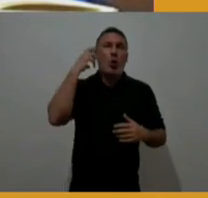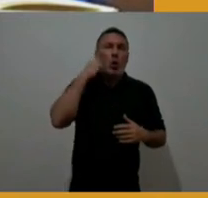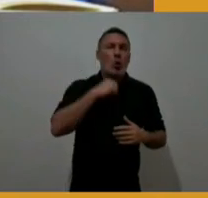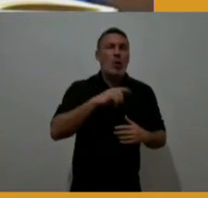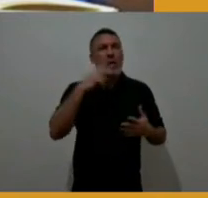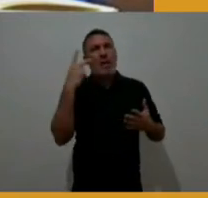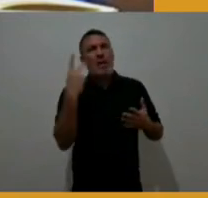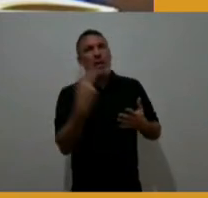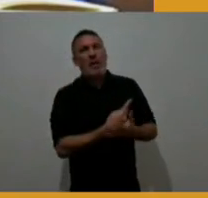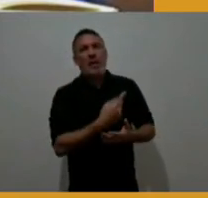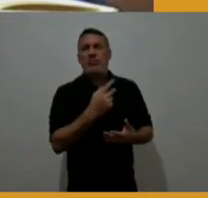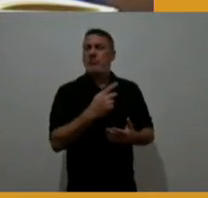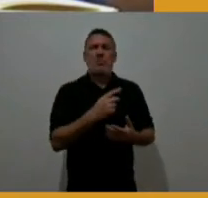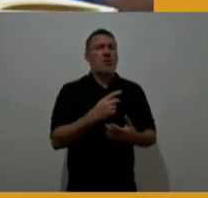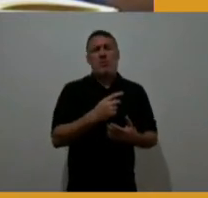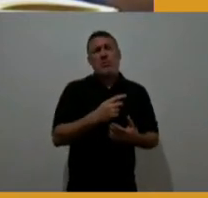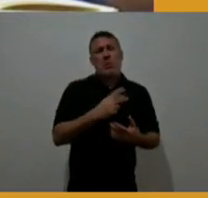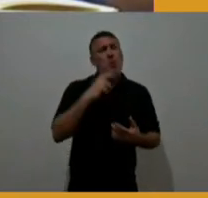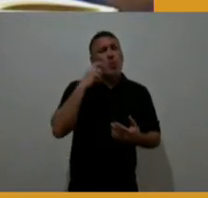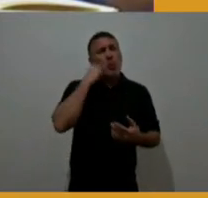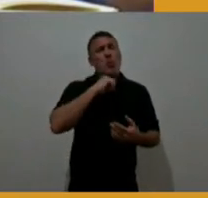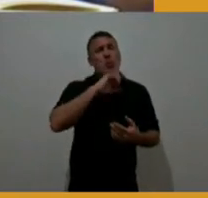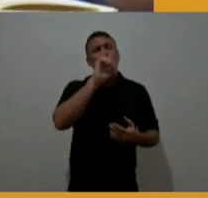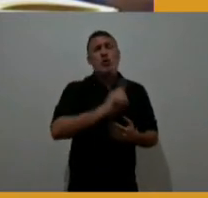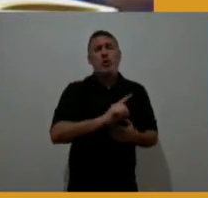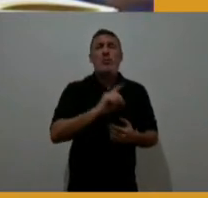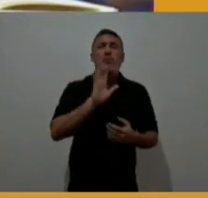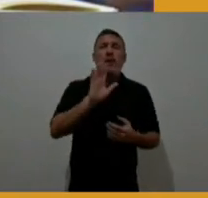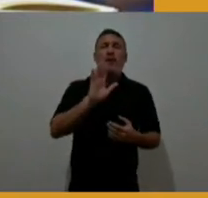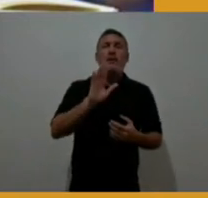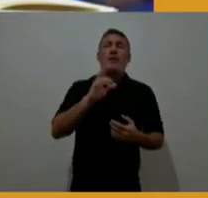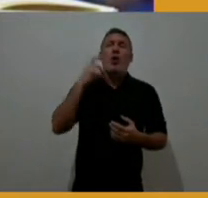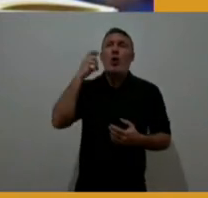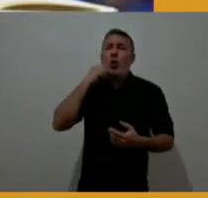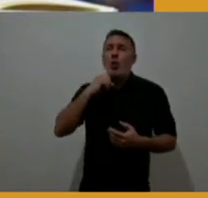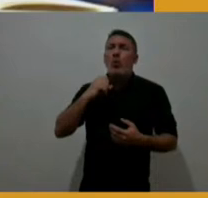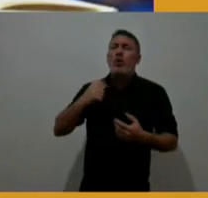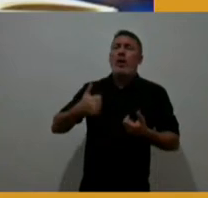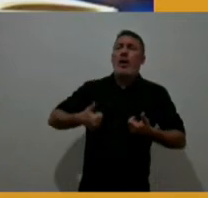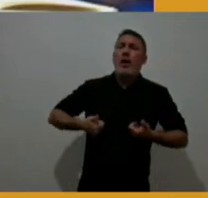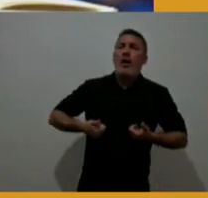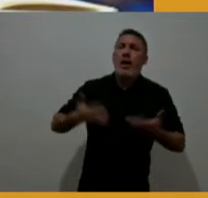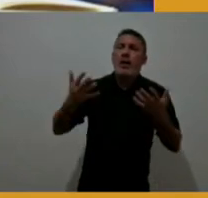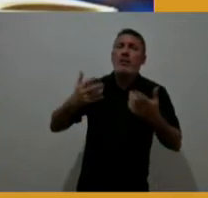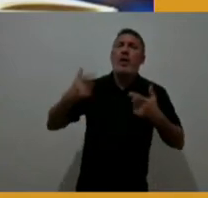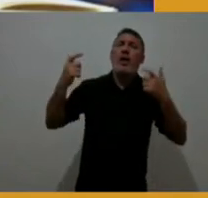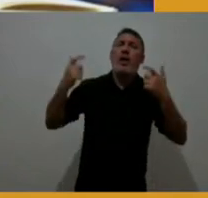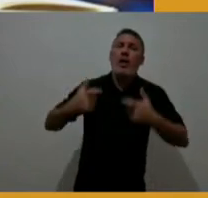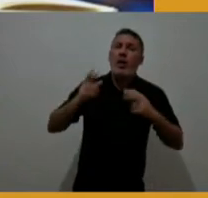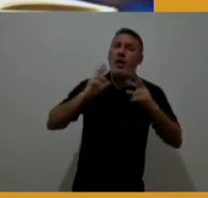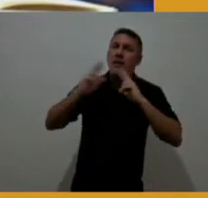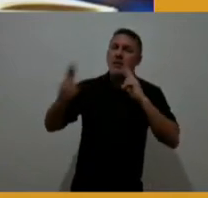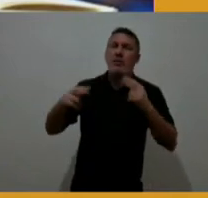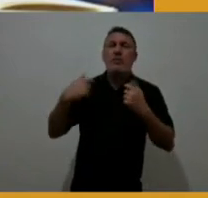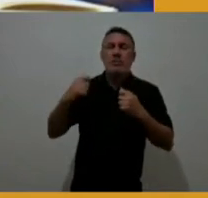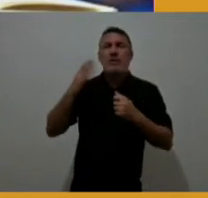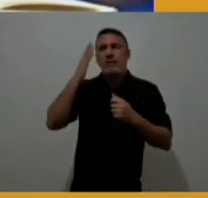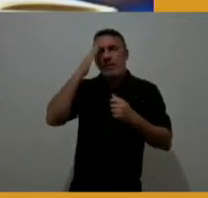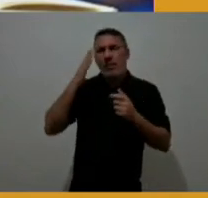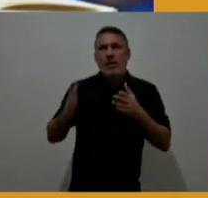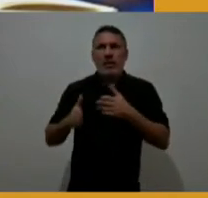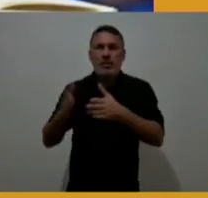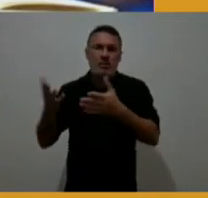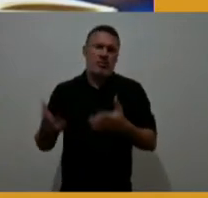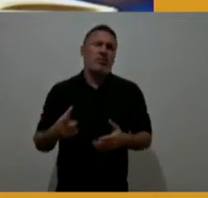destinação desses lucros, a destinação desses resultados tem que ser bem conduzida. E a gente vê inúmeros exemplos de